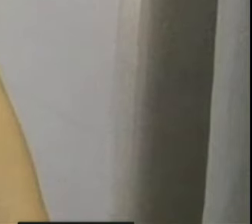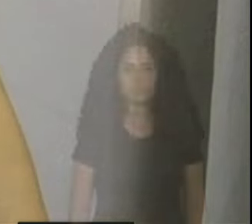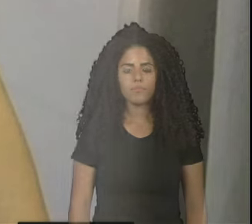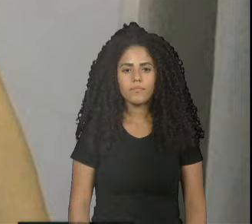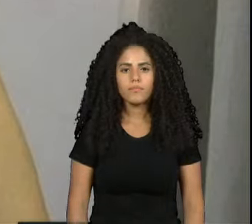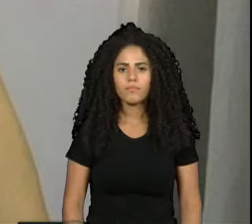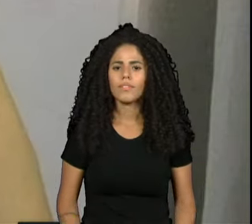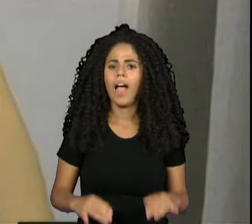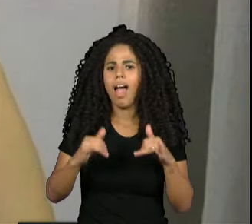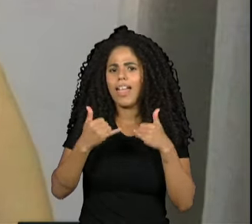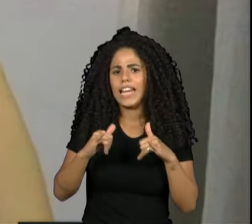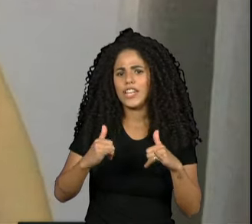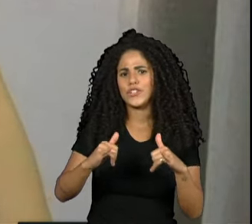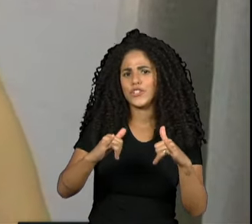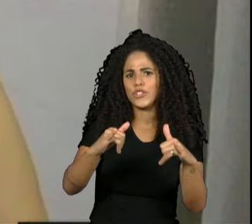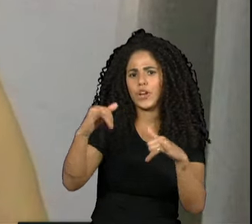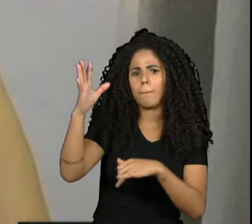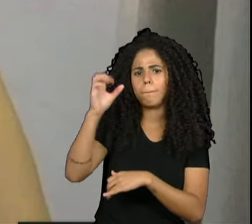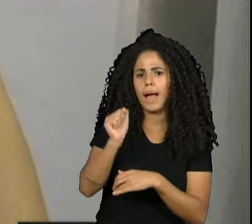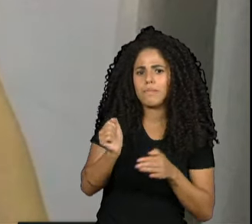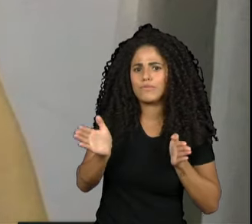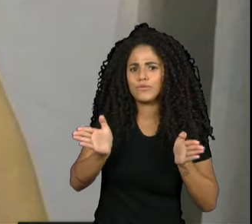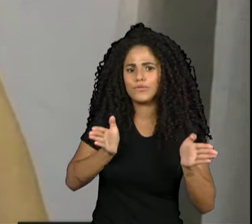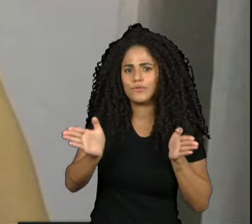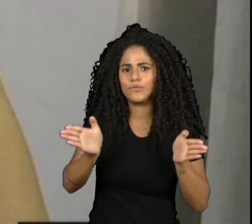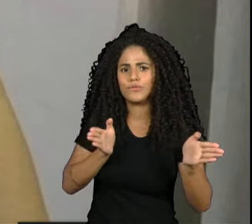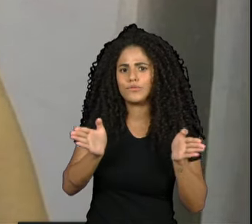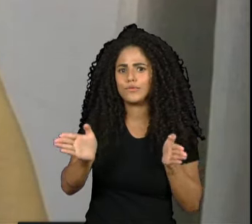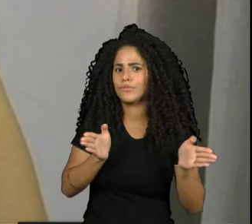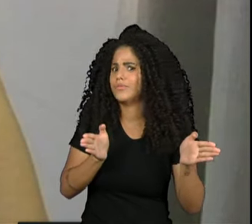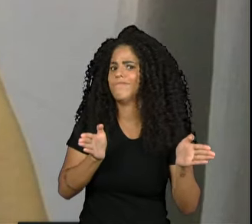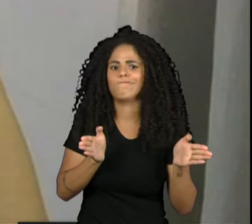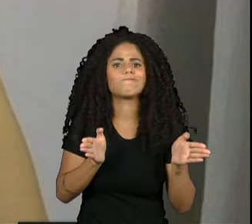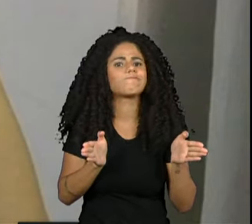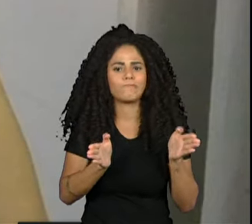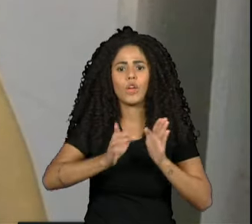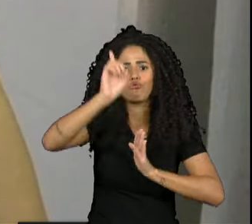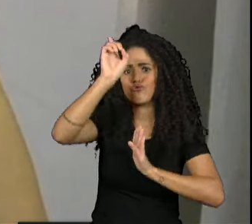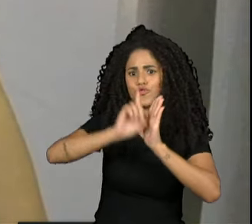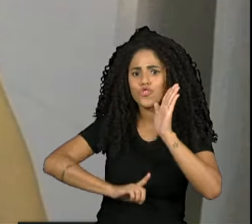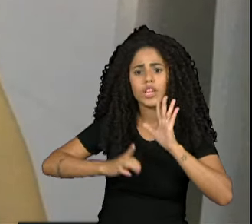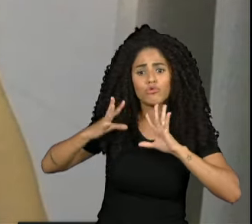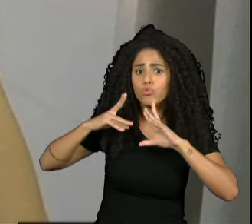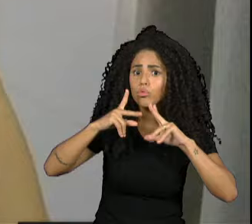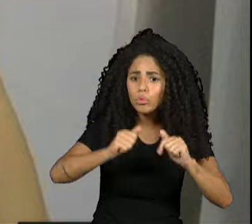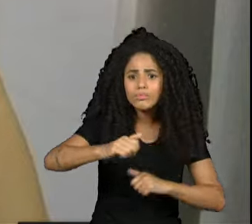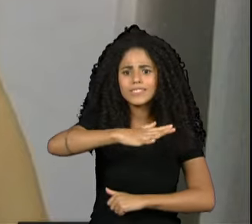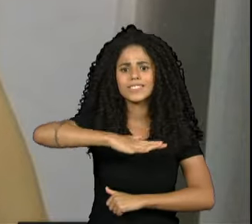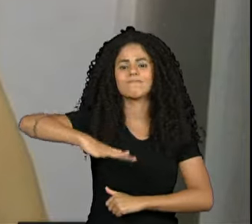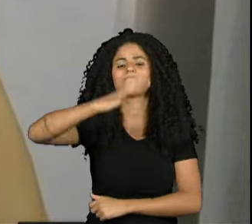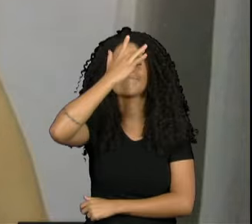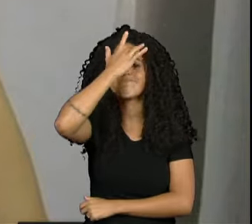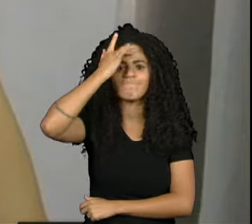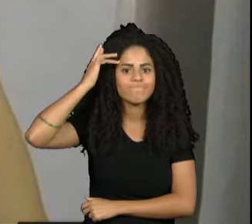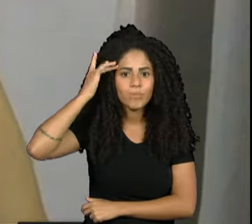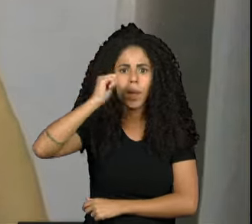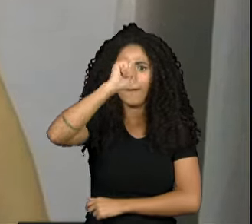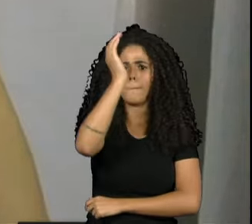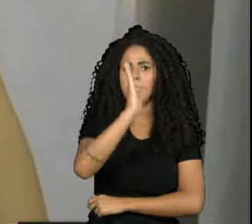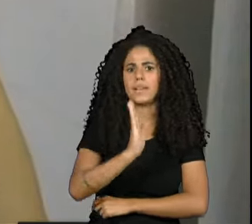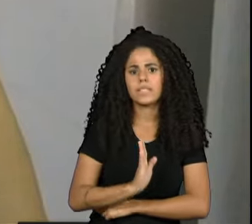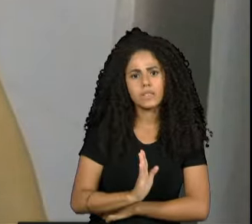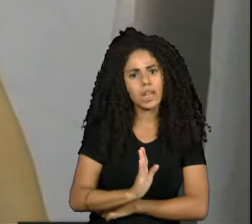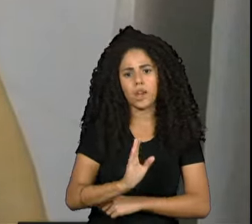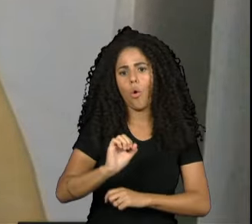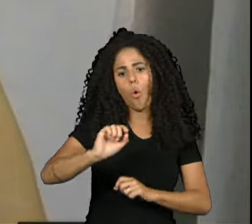Energia elétrica ou acesso à energia elétrica é um direito universal de todo cidadão, brasileiro ou